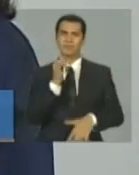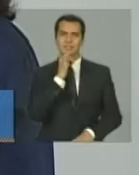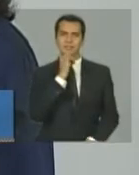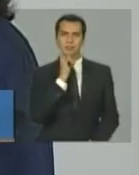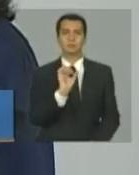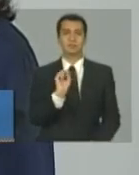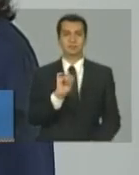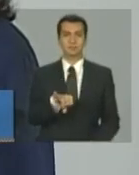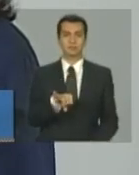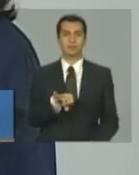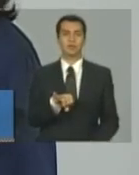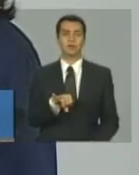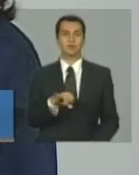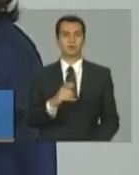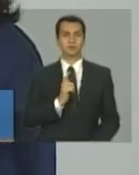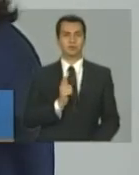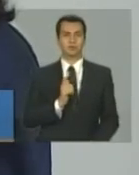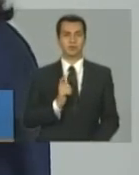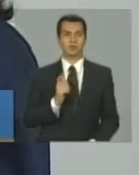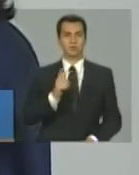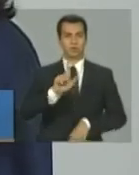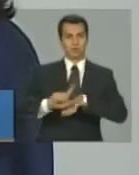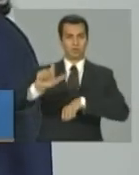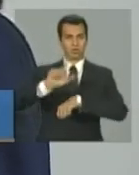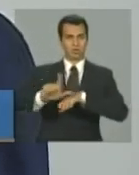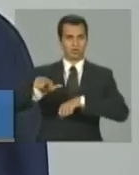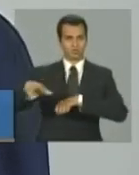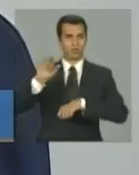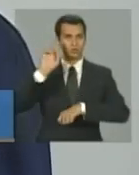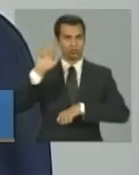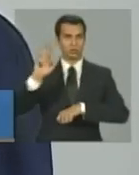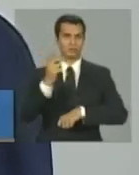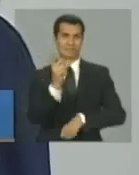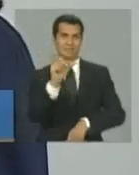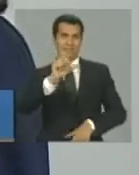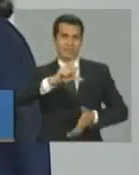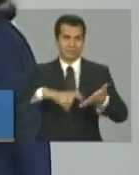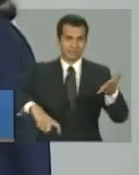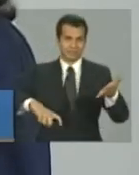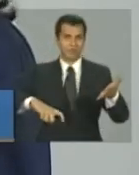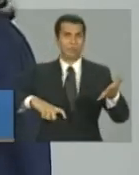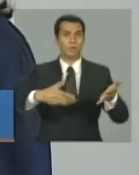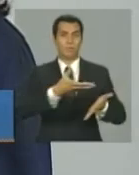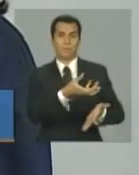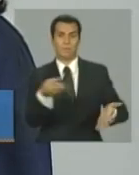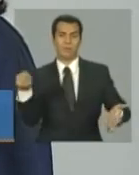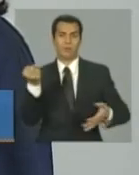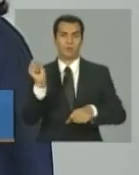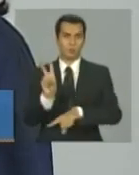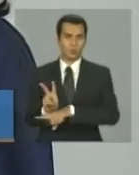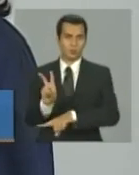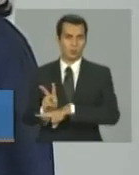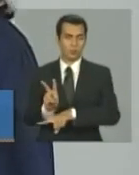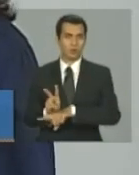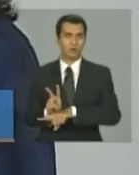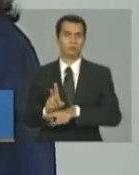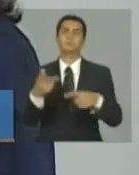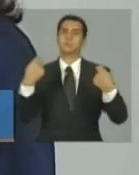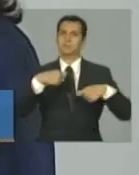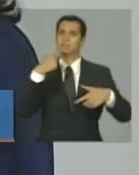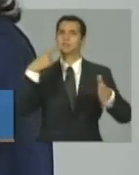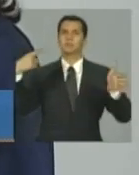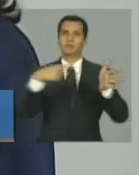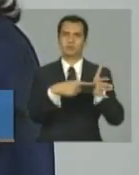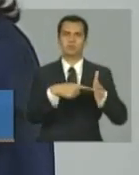havendo retenção de cartão por Comerciantes em geral não vincular da Caixa Econômica essa vendo você também tem que ser encaminhada ao